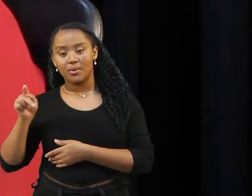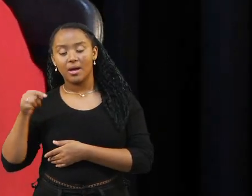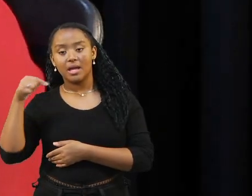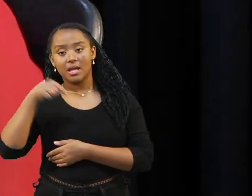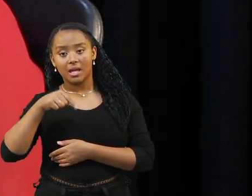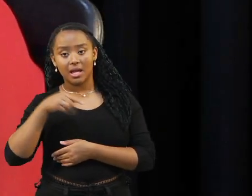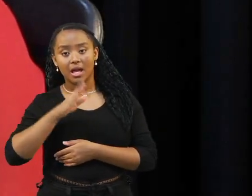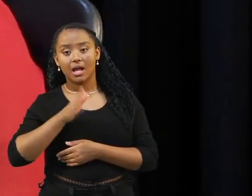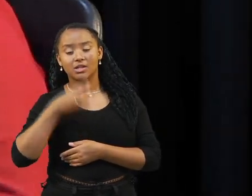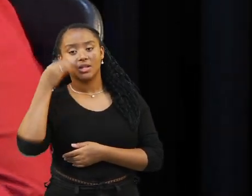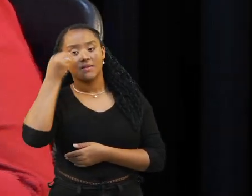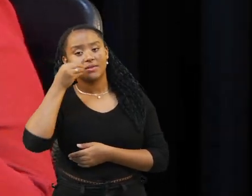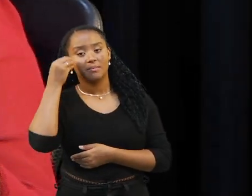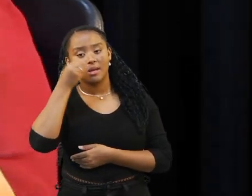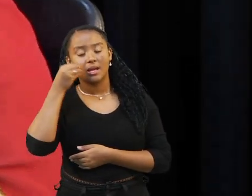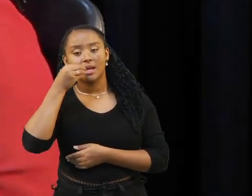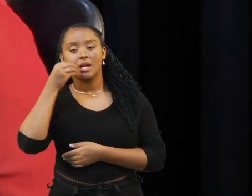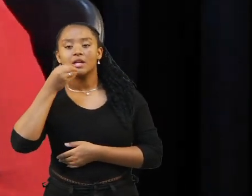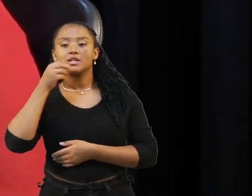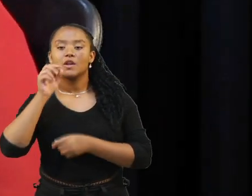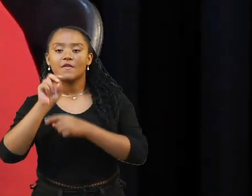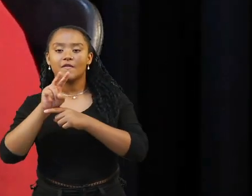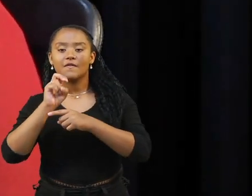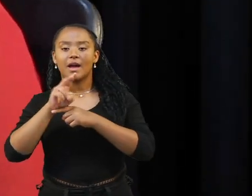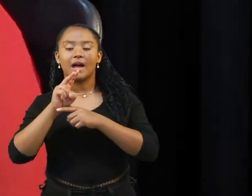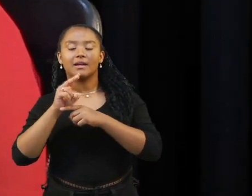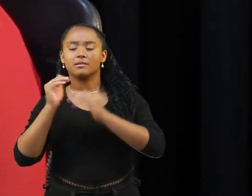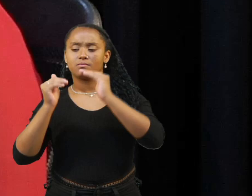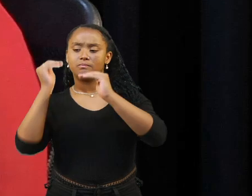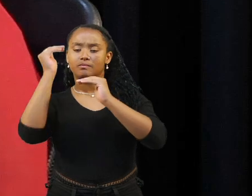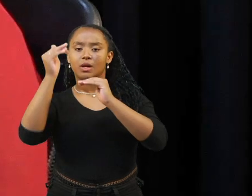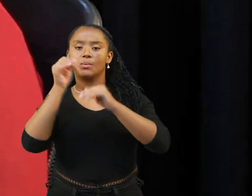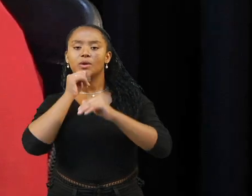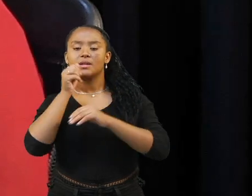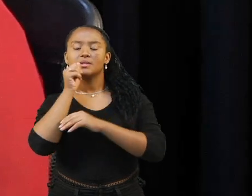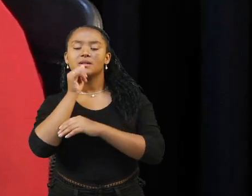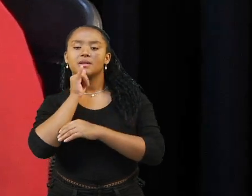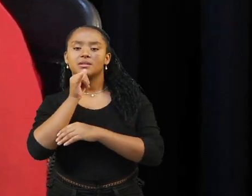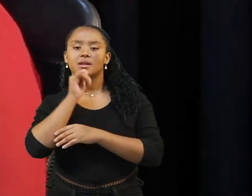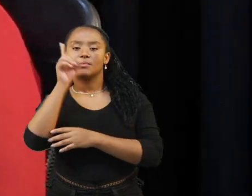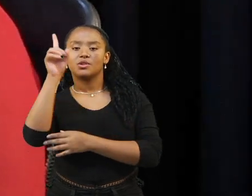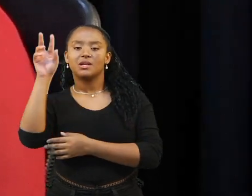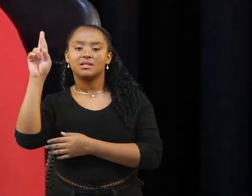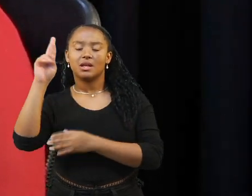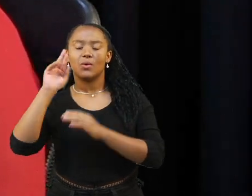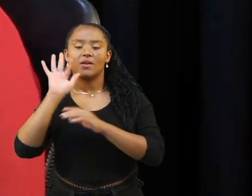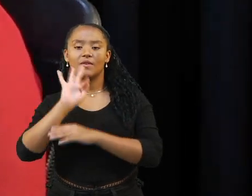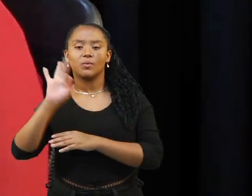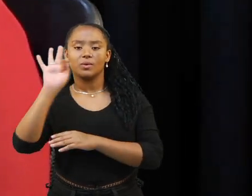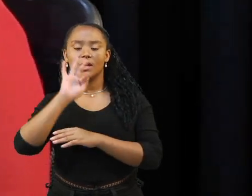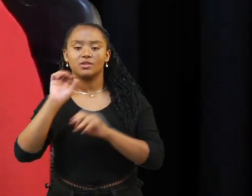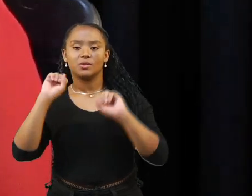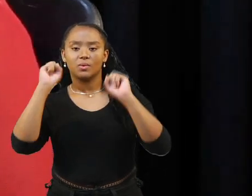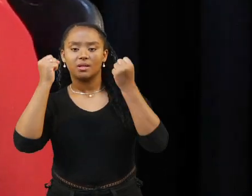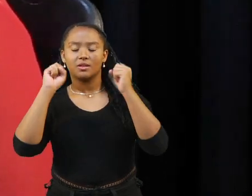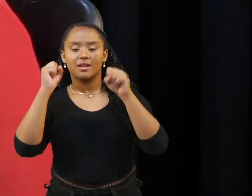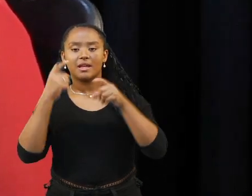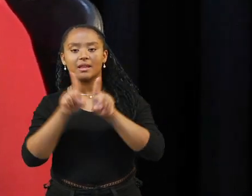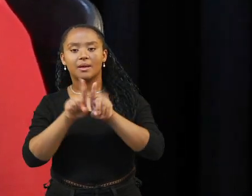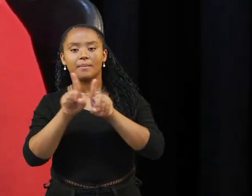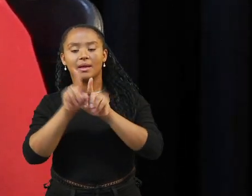ela ocupou cargos de comando, como, por exemplo, a direção da Faculdade de Educação Física e também